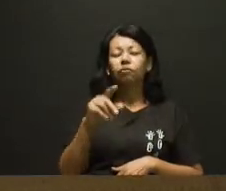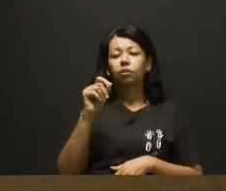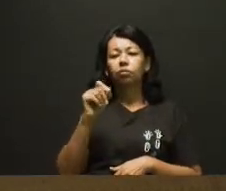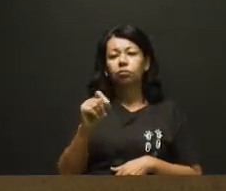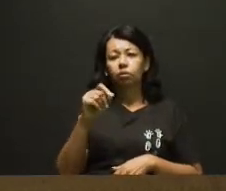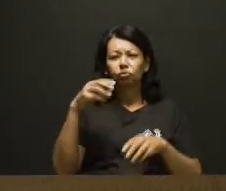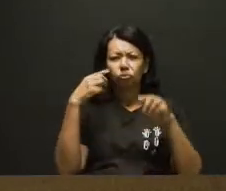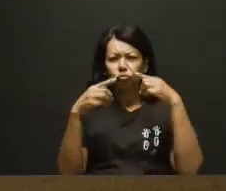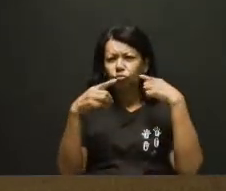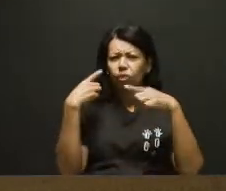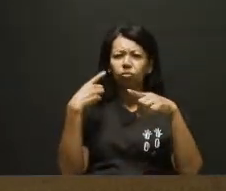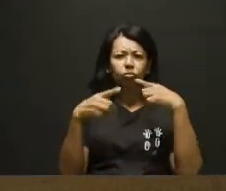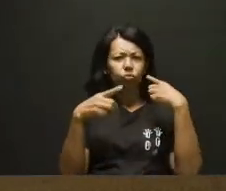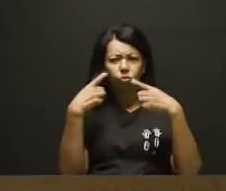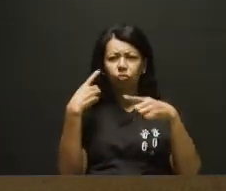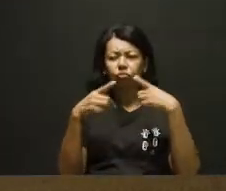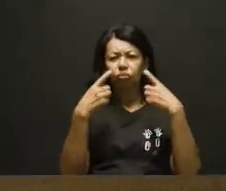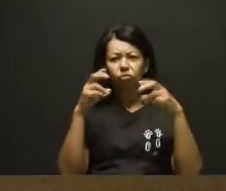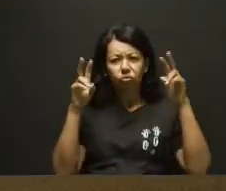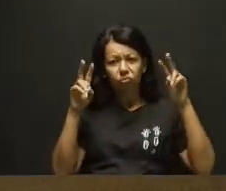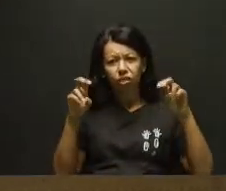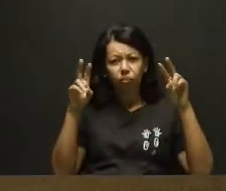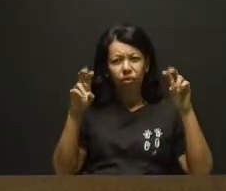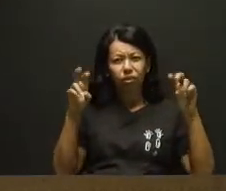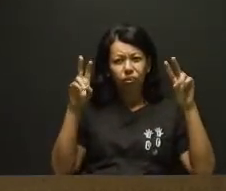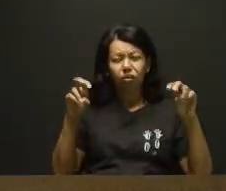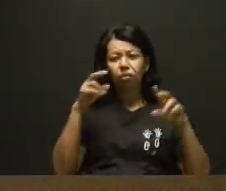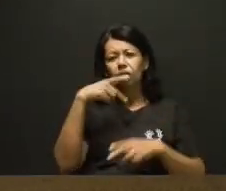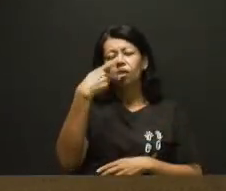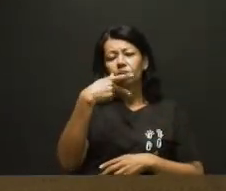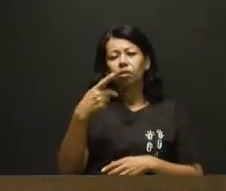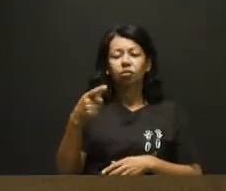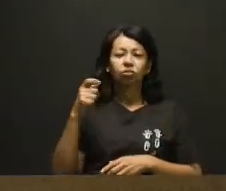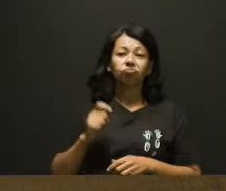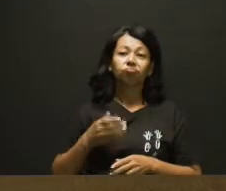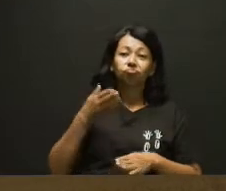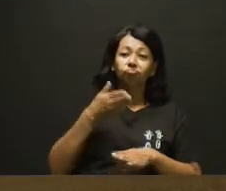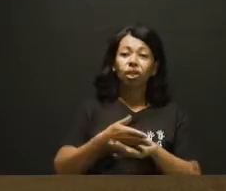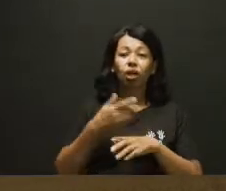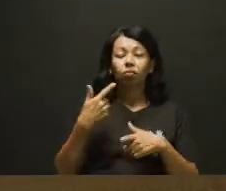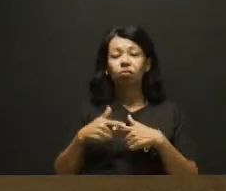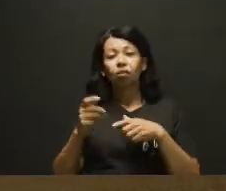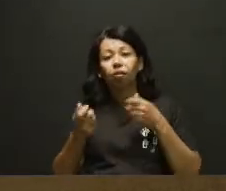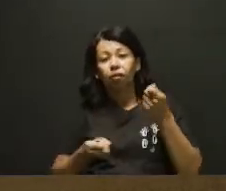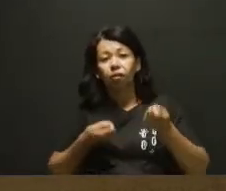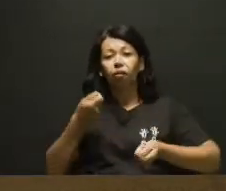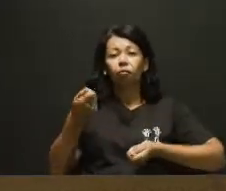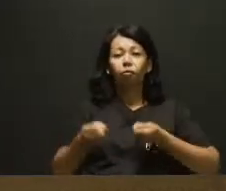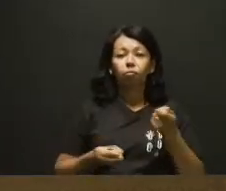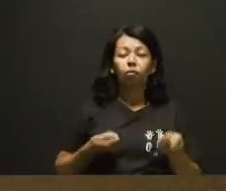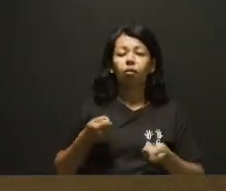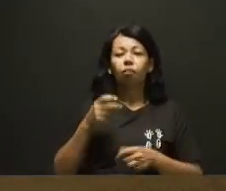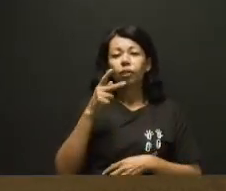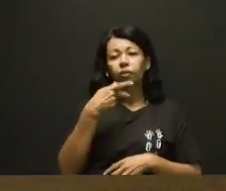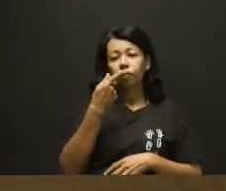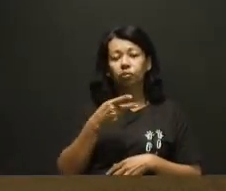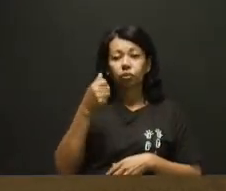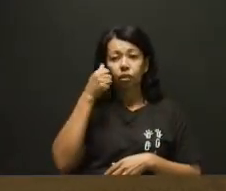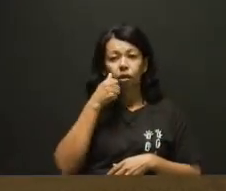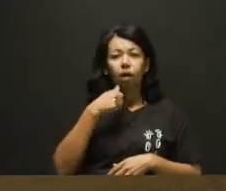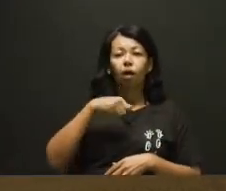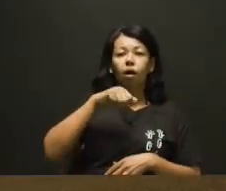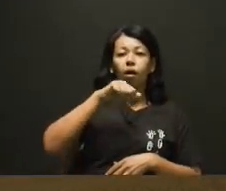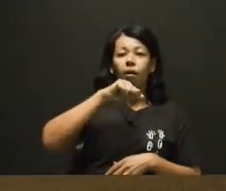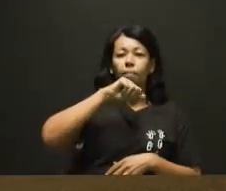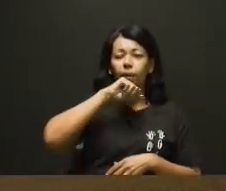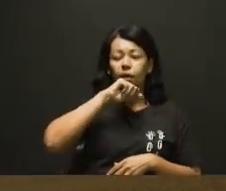várias discussões sobre diversos temas a gente entra muito na questão econômica a a a mãe ali eu